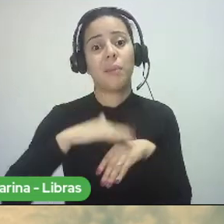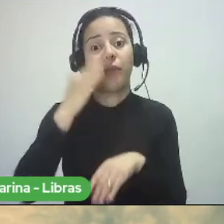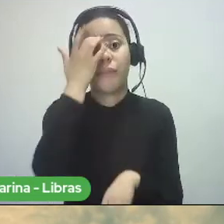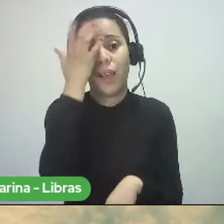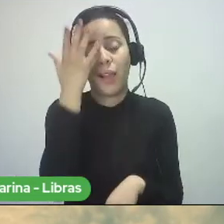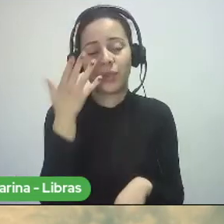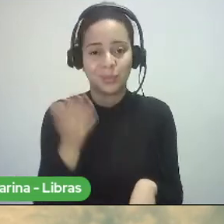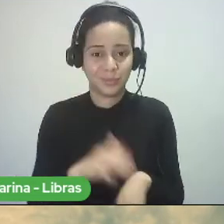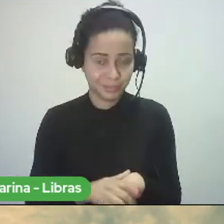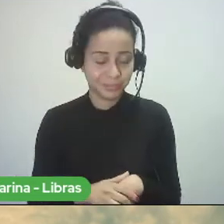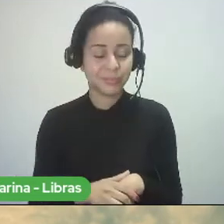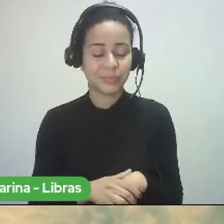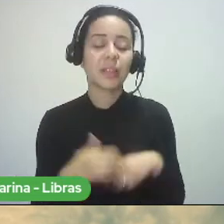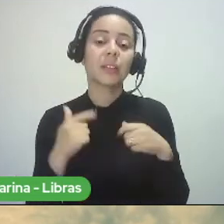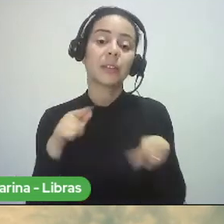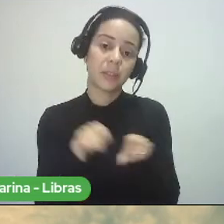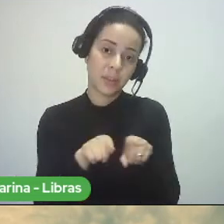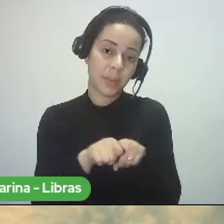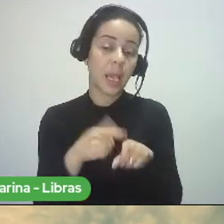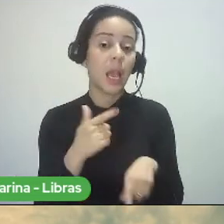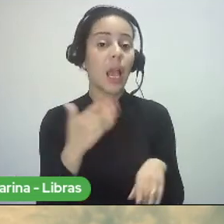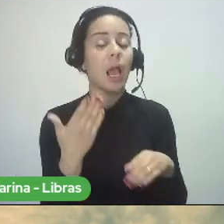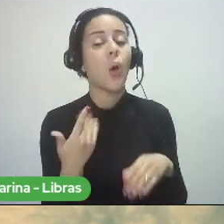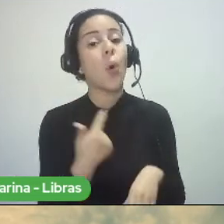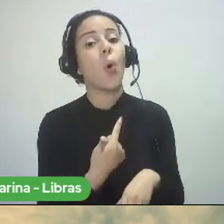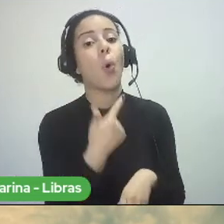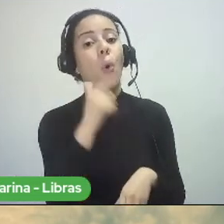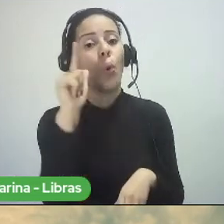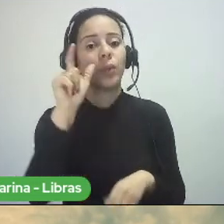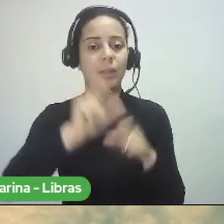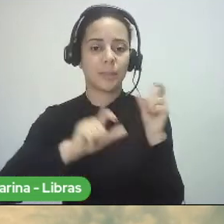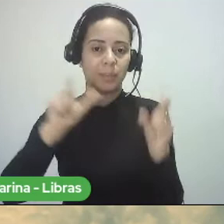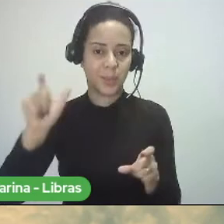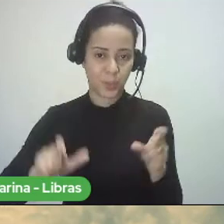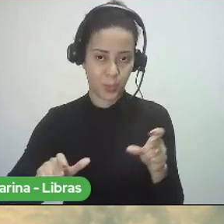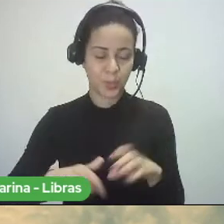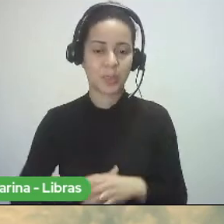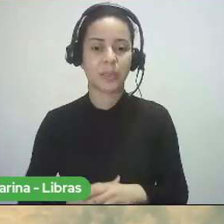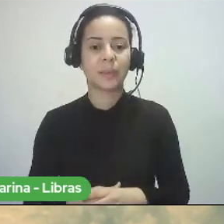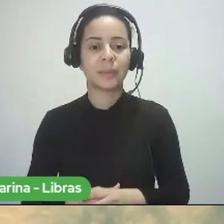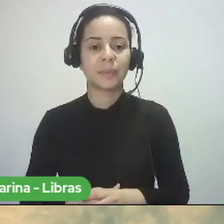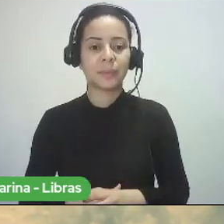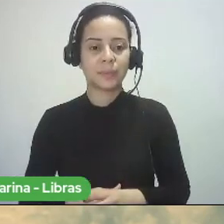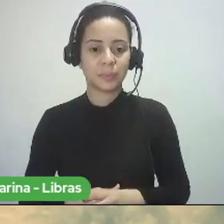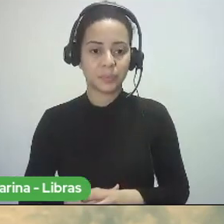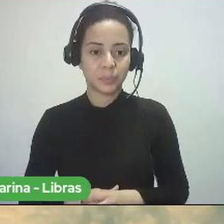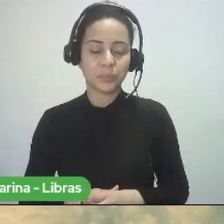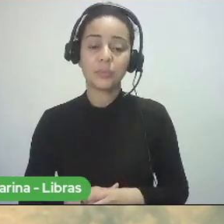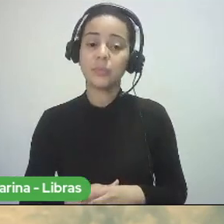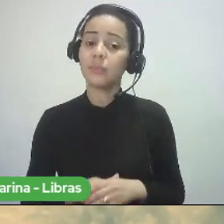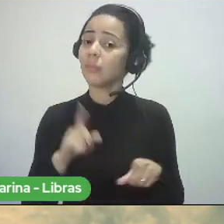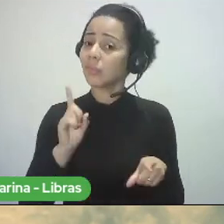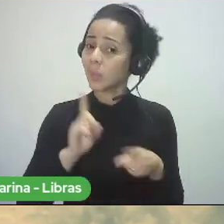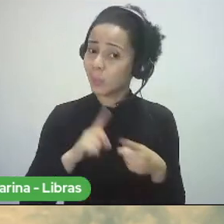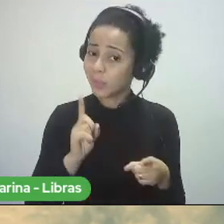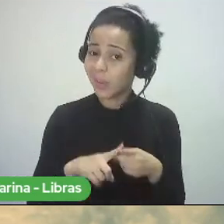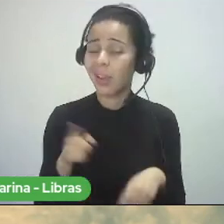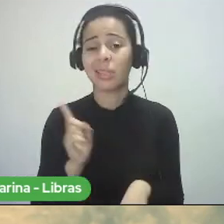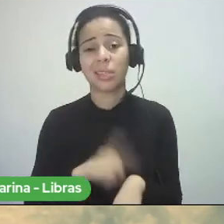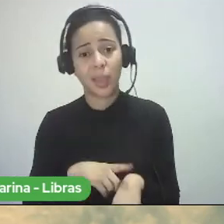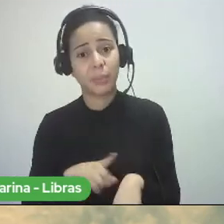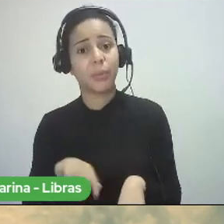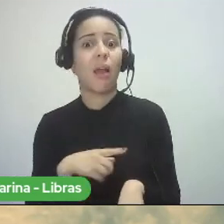outras pessoas para ajudar nesse agrupamento, sabe? Porque senão a gente pode levar muito tempo, a gente investe